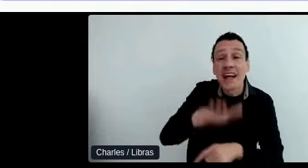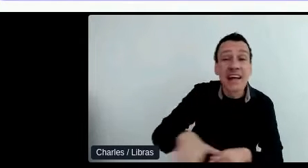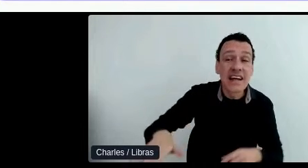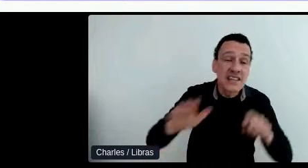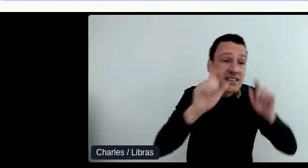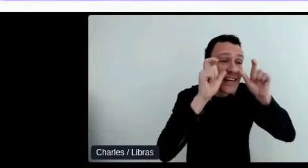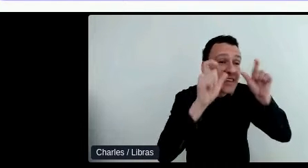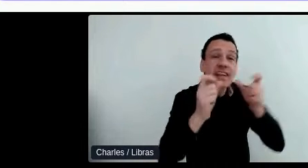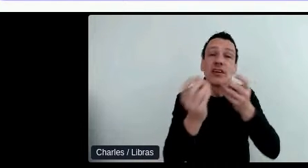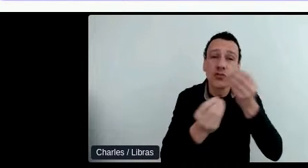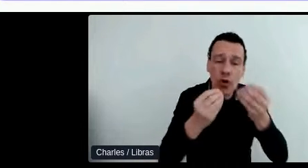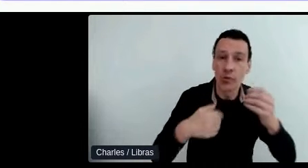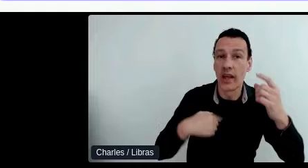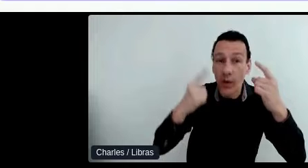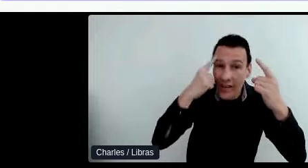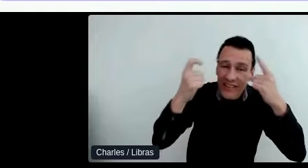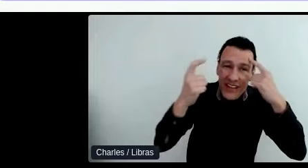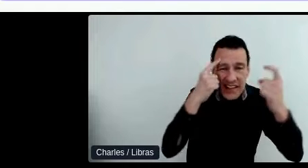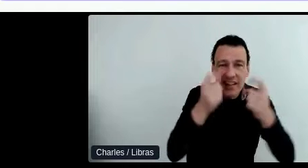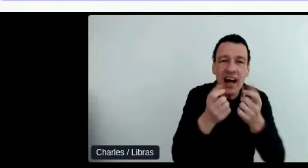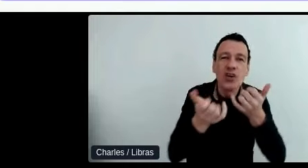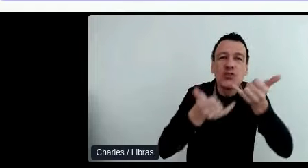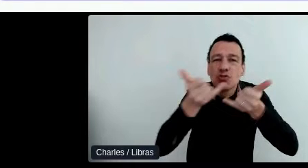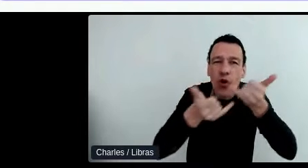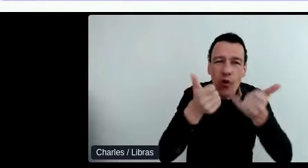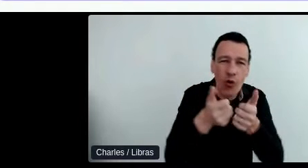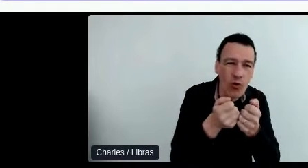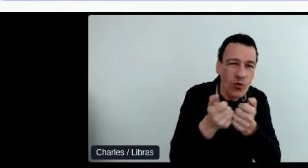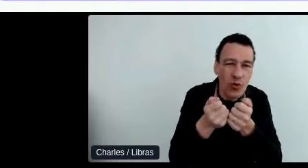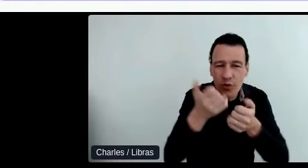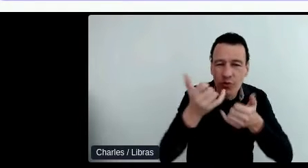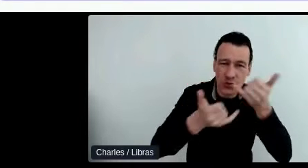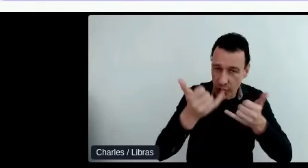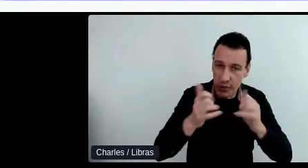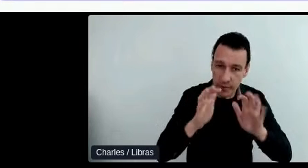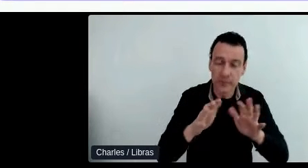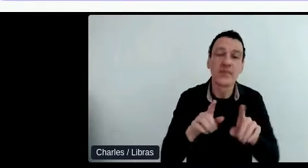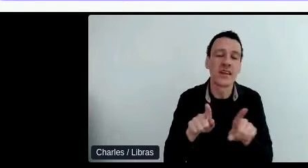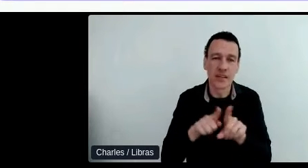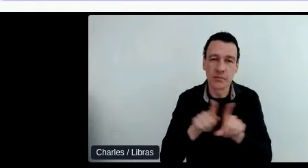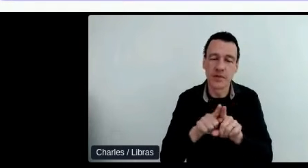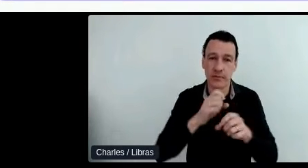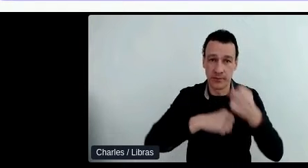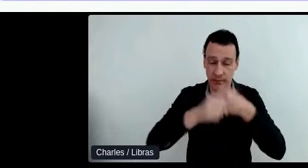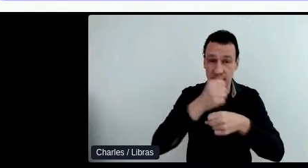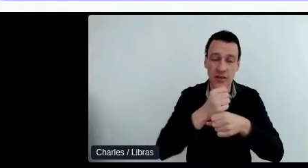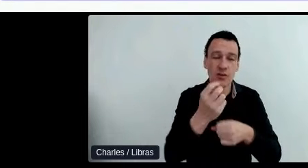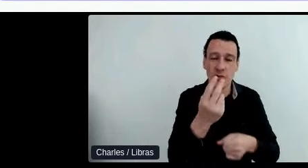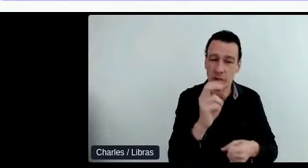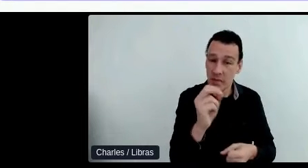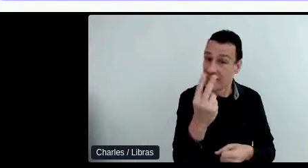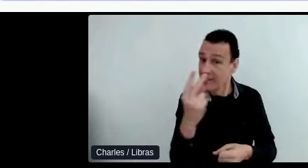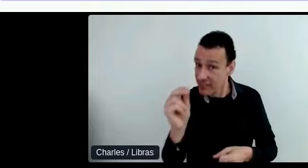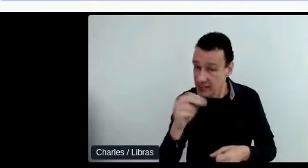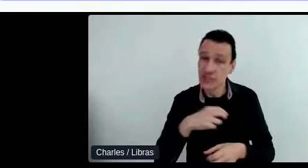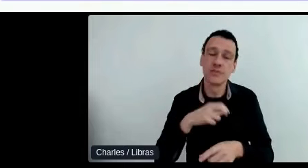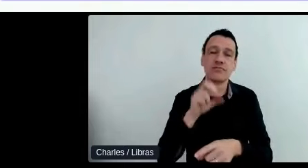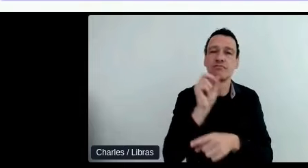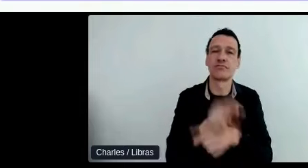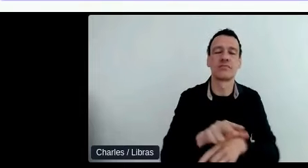E atualmente eu trabalho desde 2020, final de 2020, na IBM, como desenvolvedora